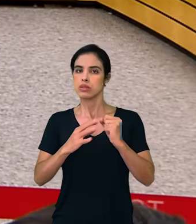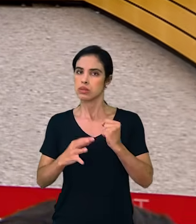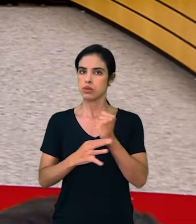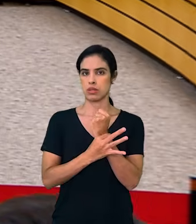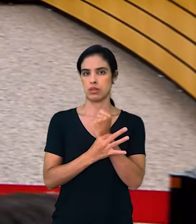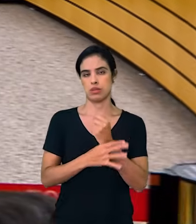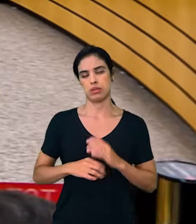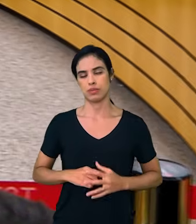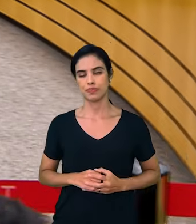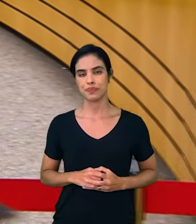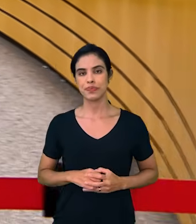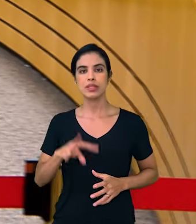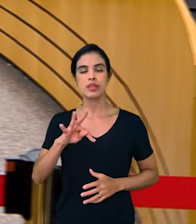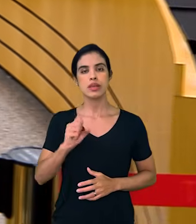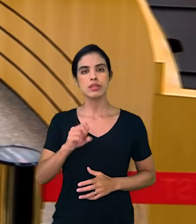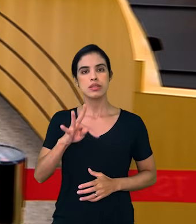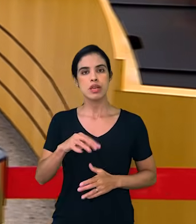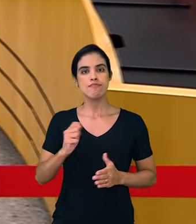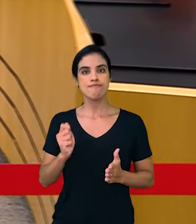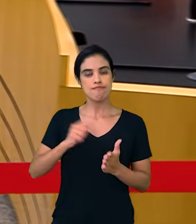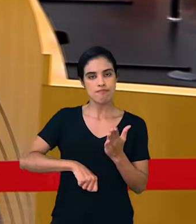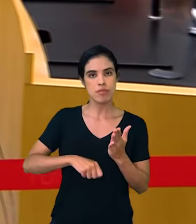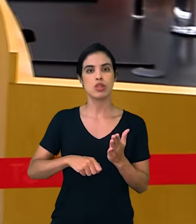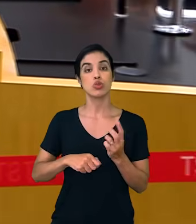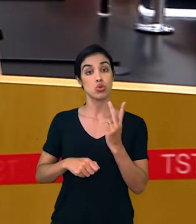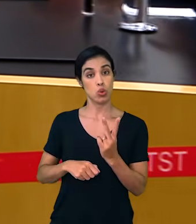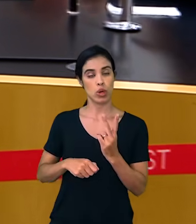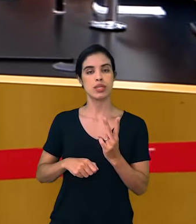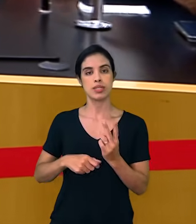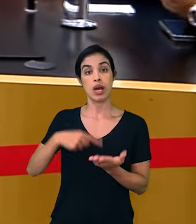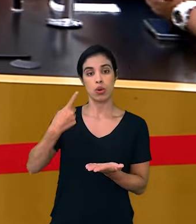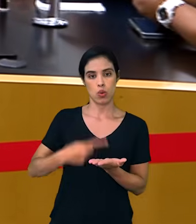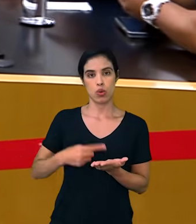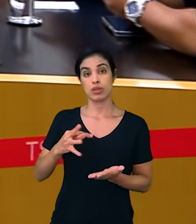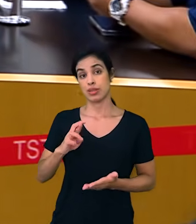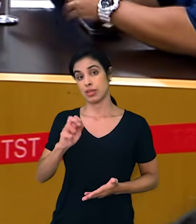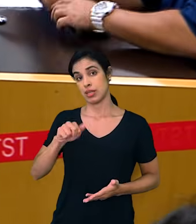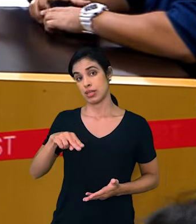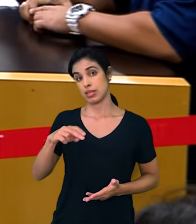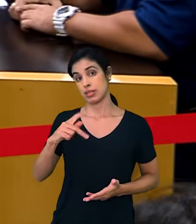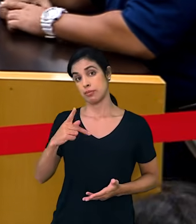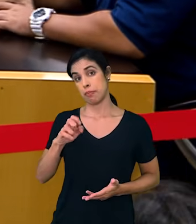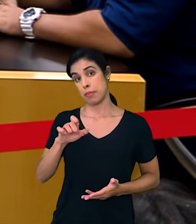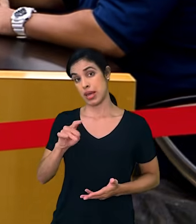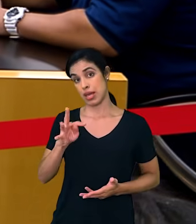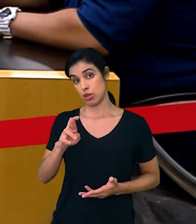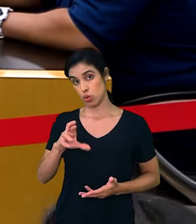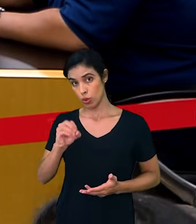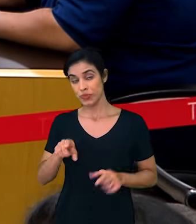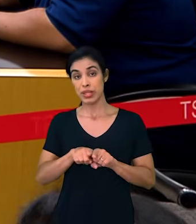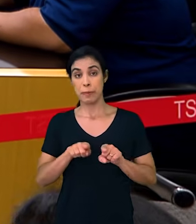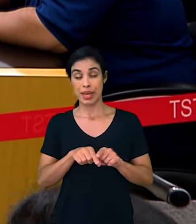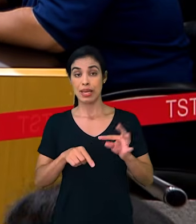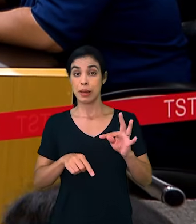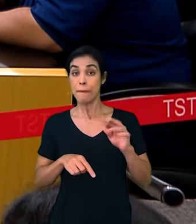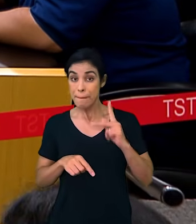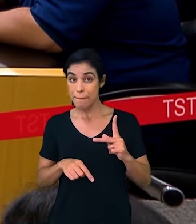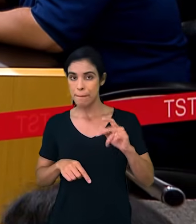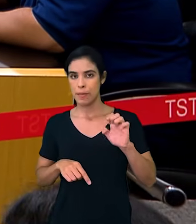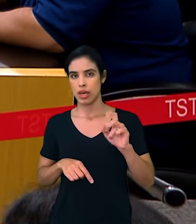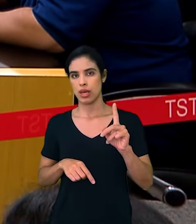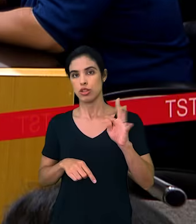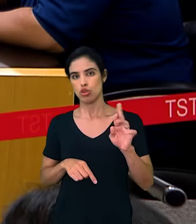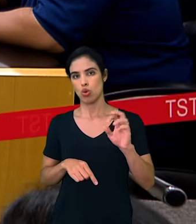TST homologou ainda 2 acordos entre a Petrobras e a Transpetro. No caso da Petrobras, que tem mais de 40